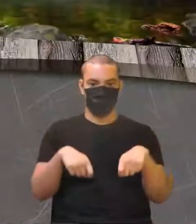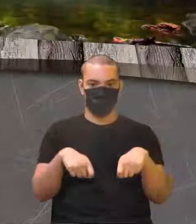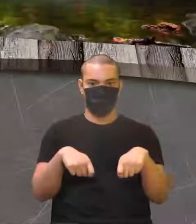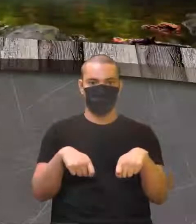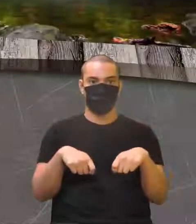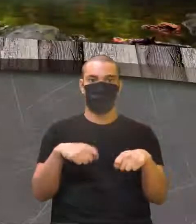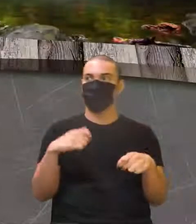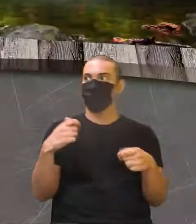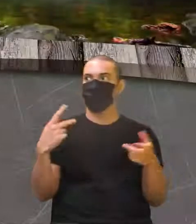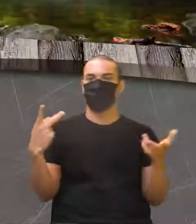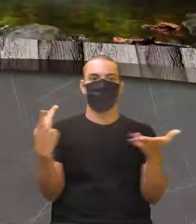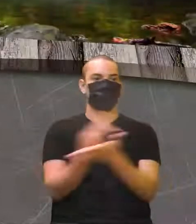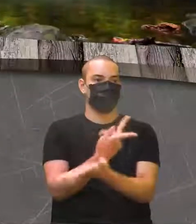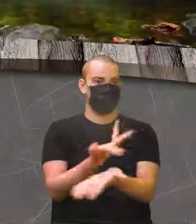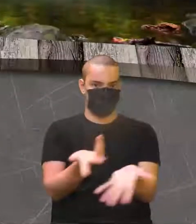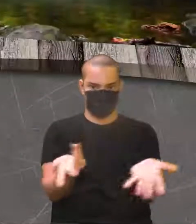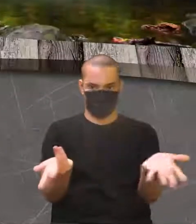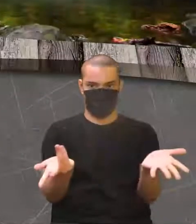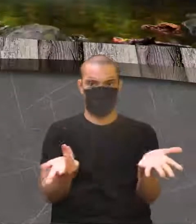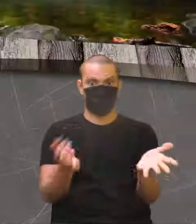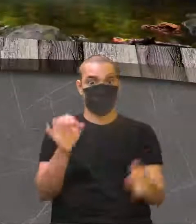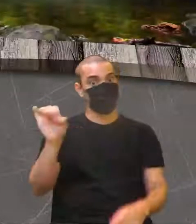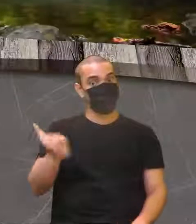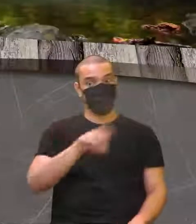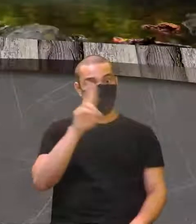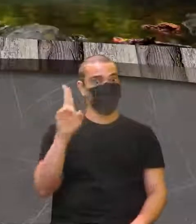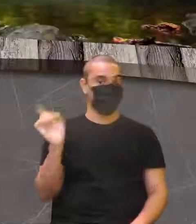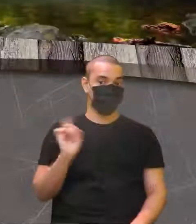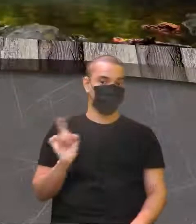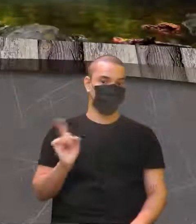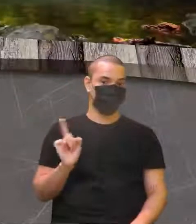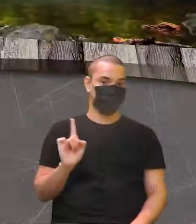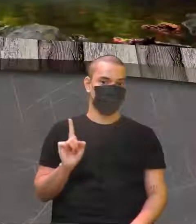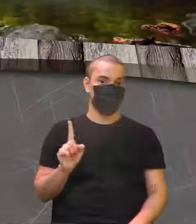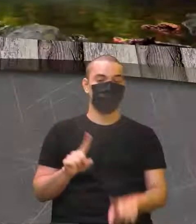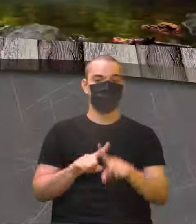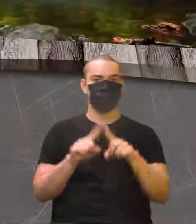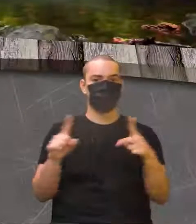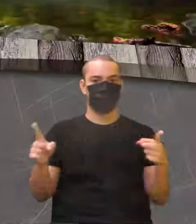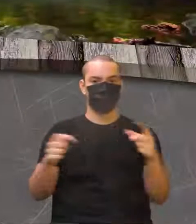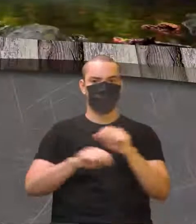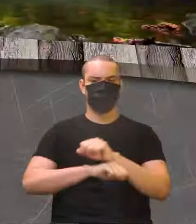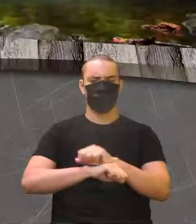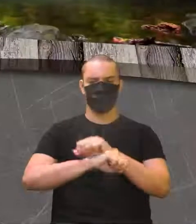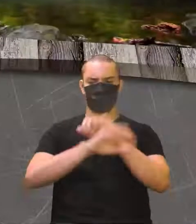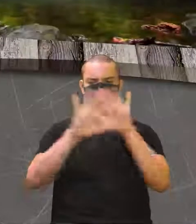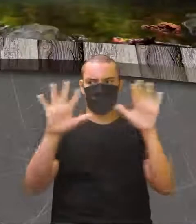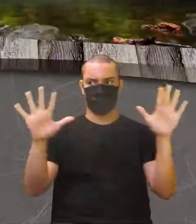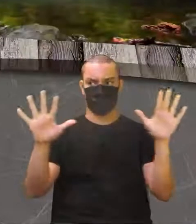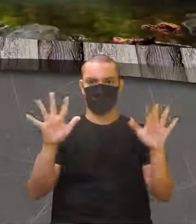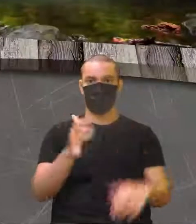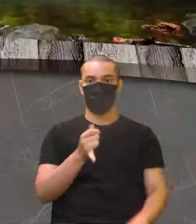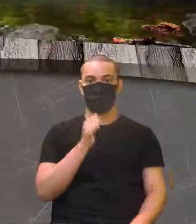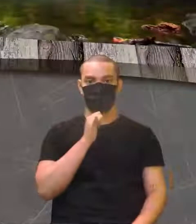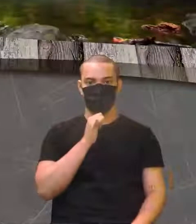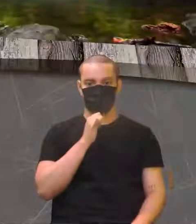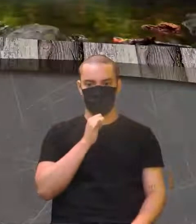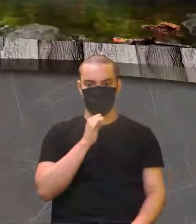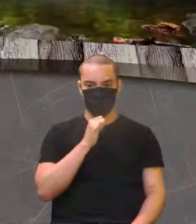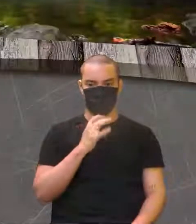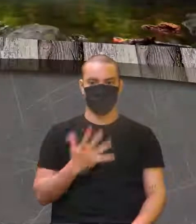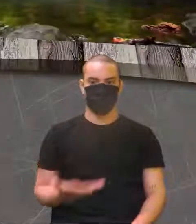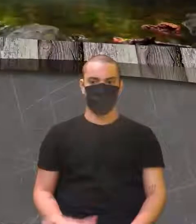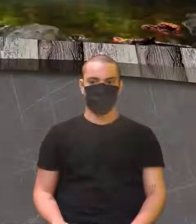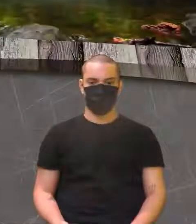possibilidade de algo acontecer, ou não. Mas deixa eu ser bem clara aqui. Por exemplo, uma coisa bem